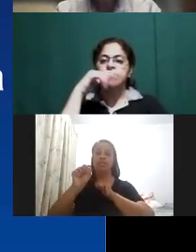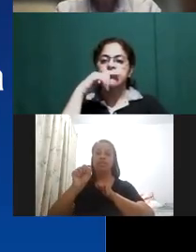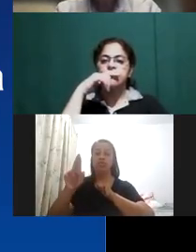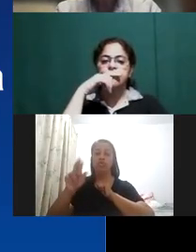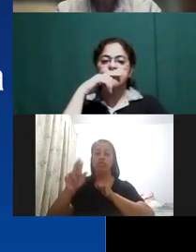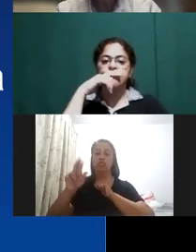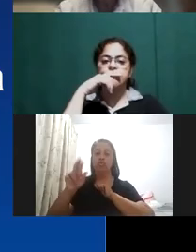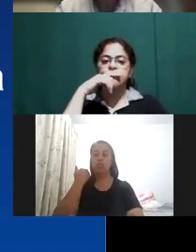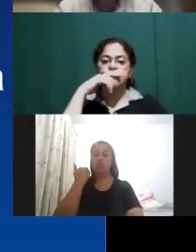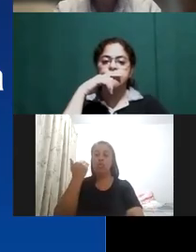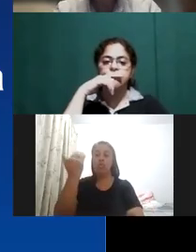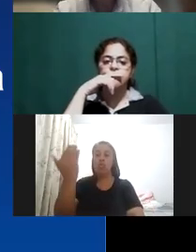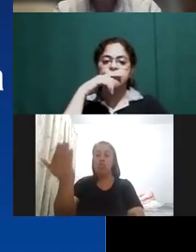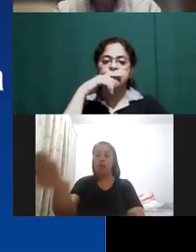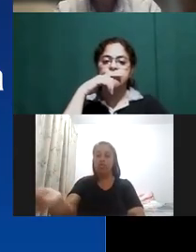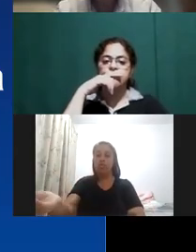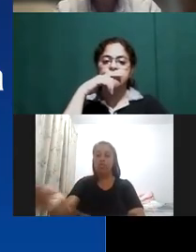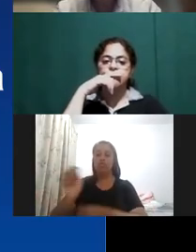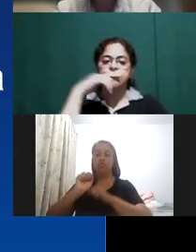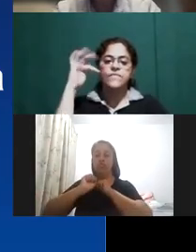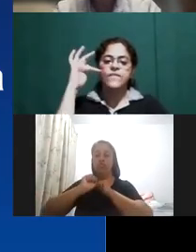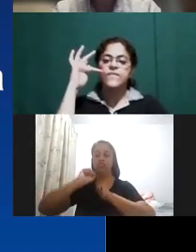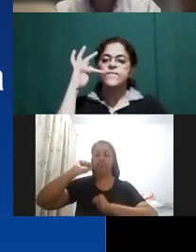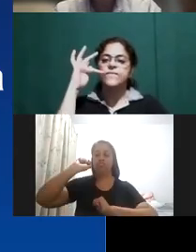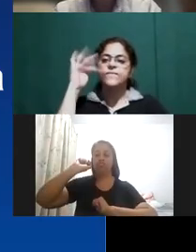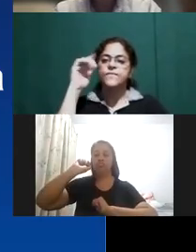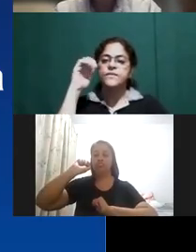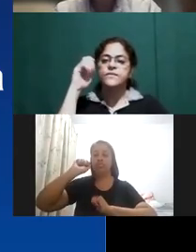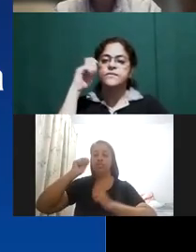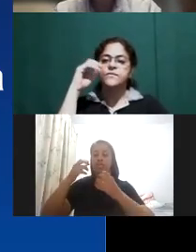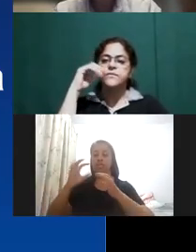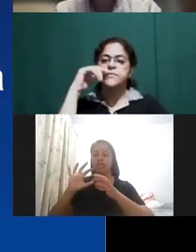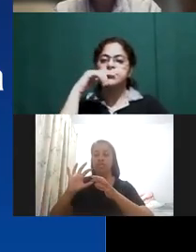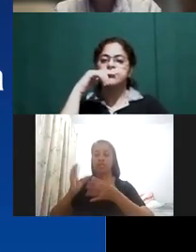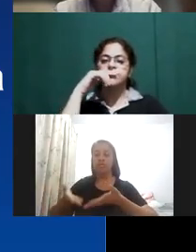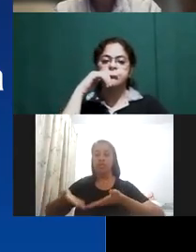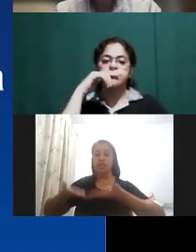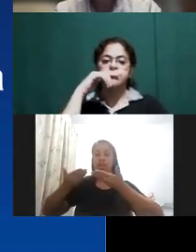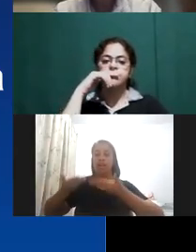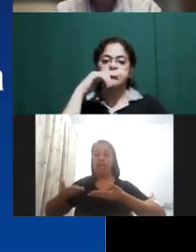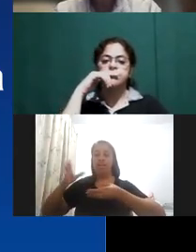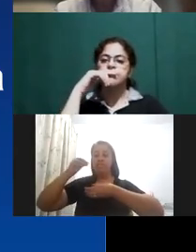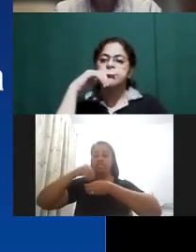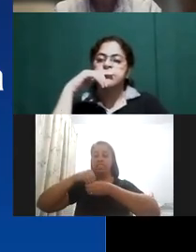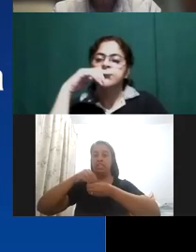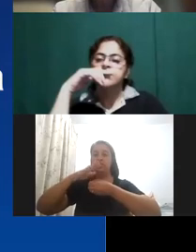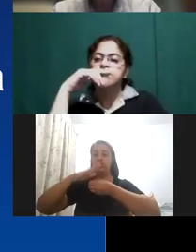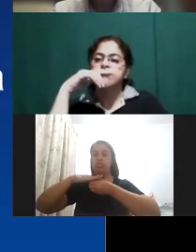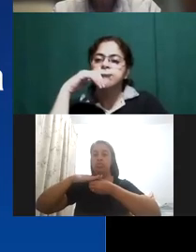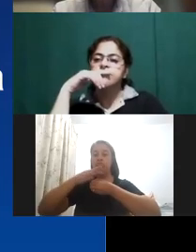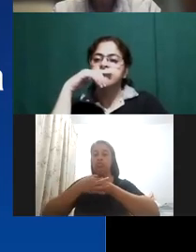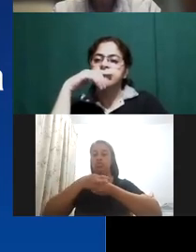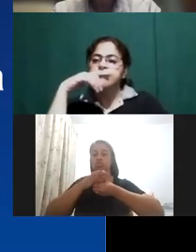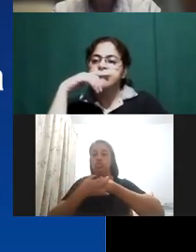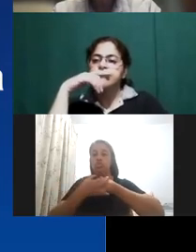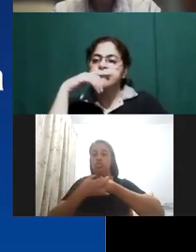de protusão da coluna cervical. Estou aliviando a carga em cima do disco, né? E estou aqui, ó, eu